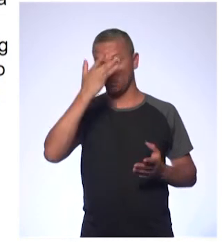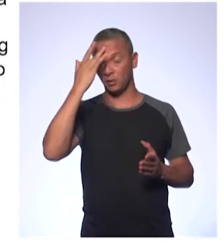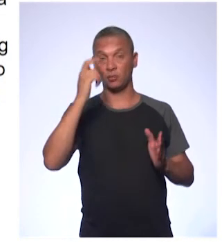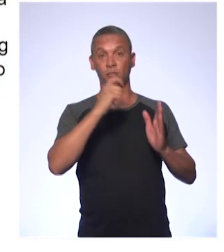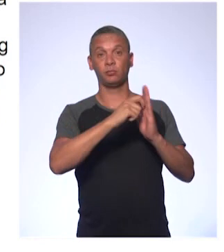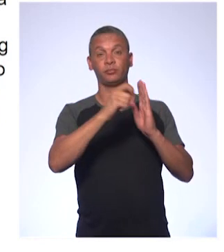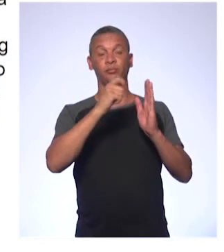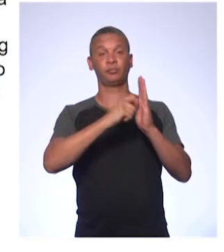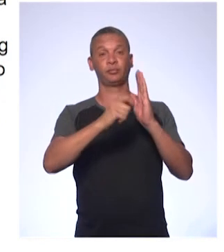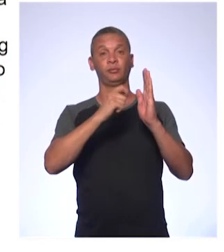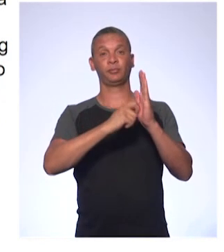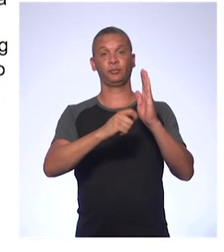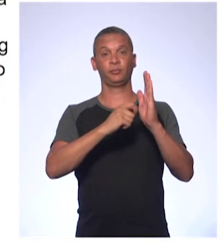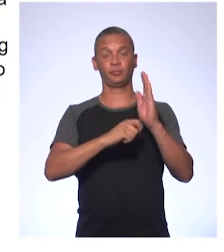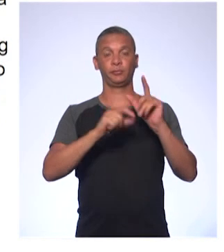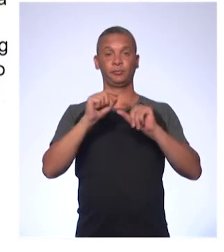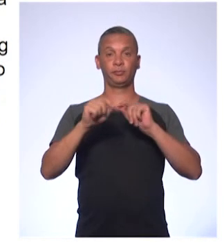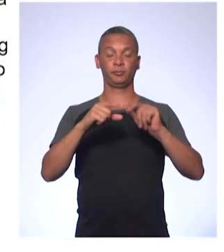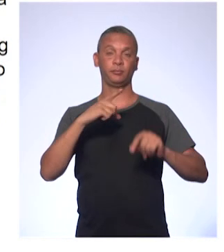autor